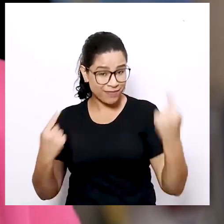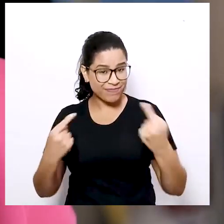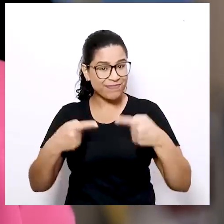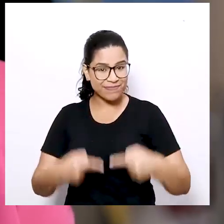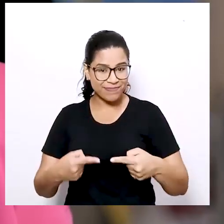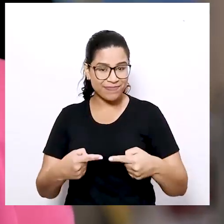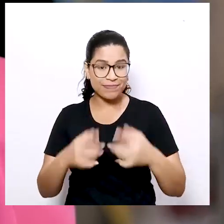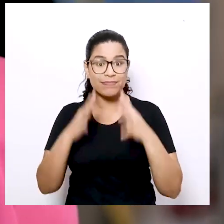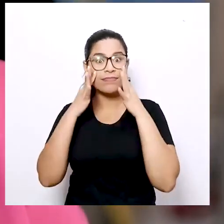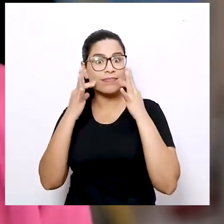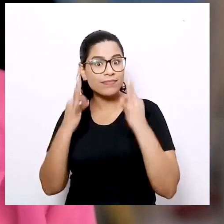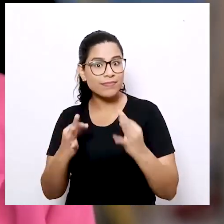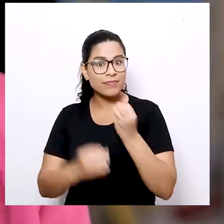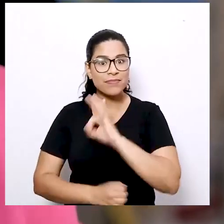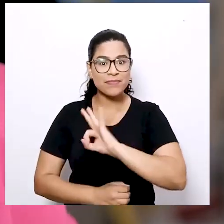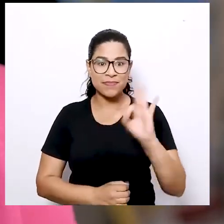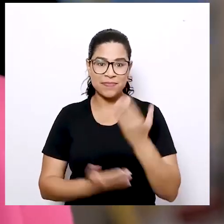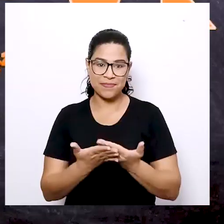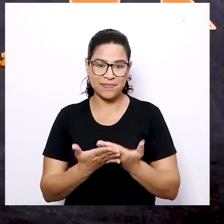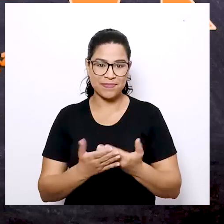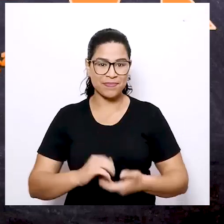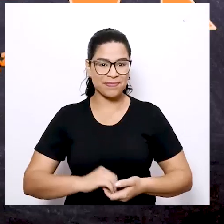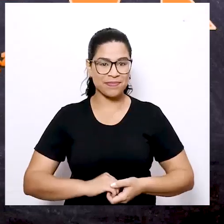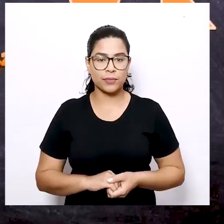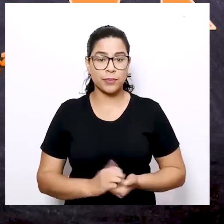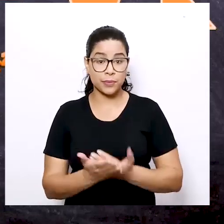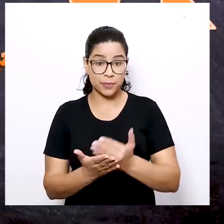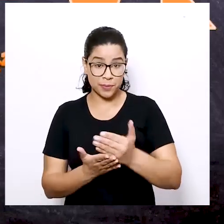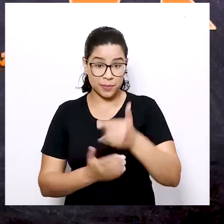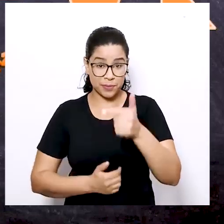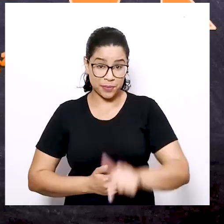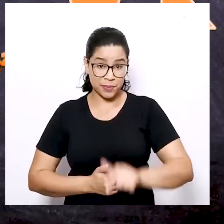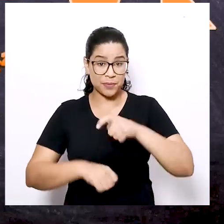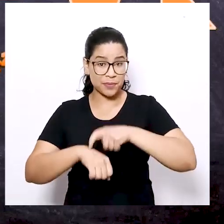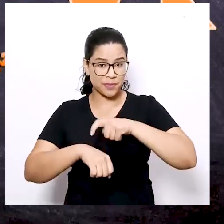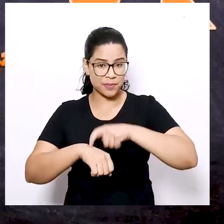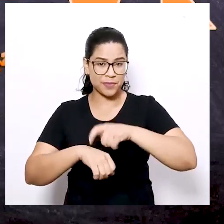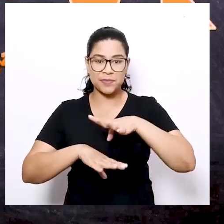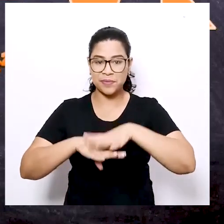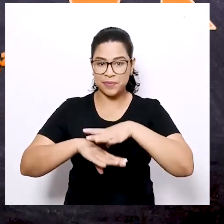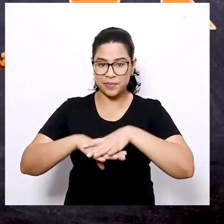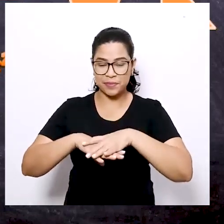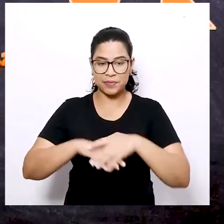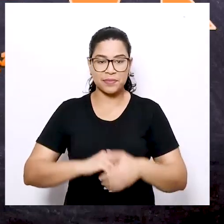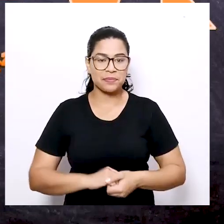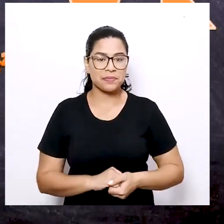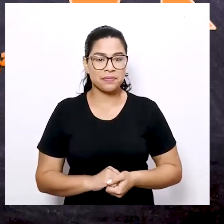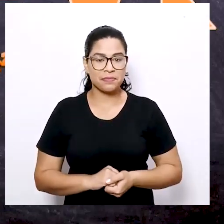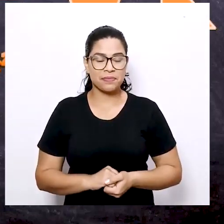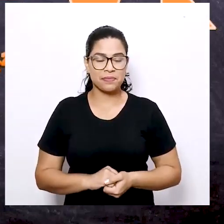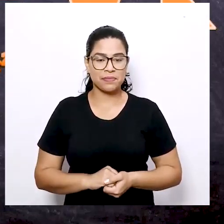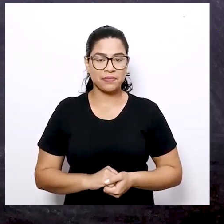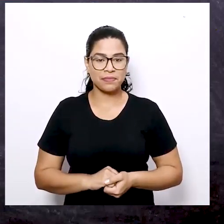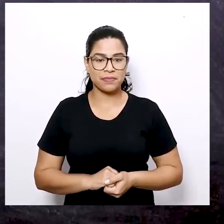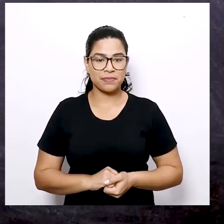desafios? Então fiquem atentos e boa aula! Reiniciando mais uma hora da